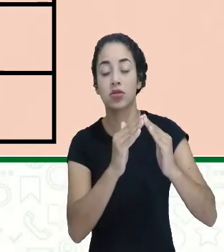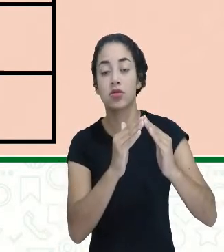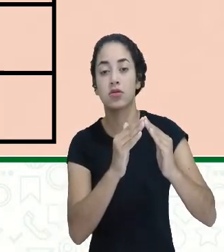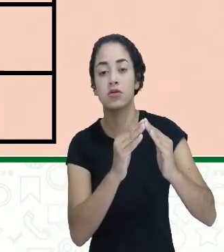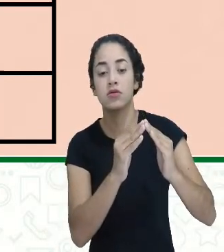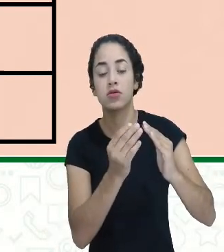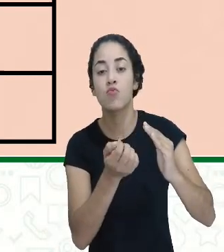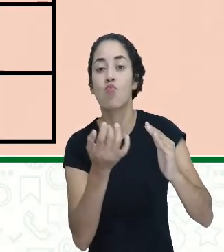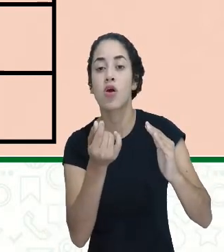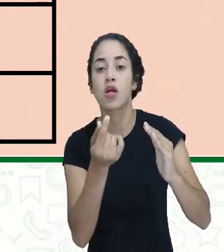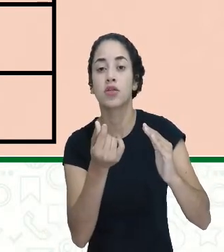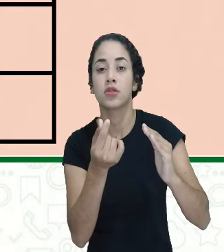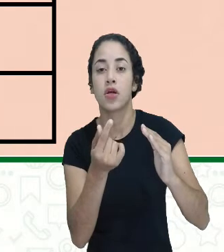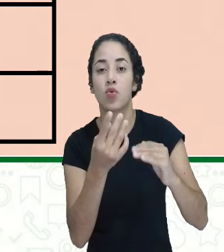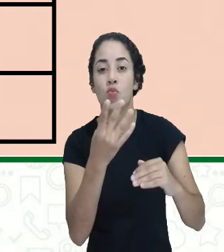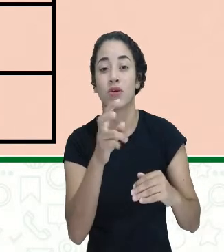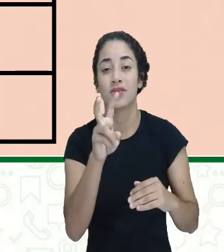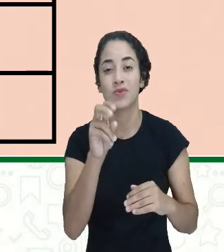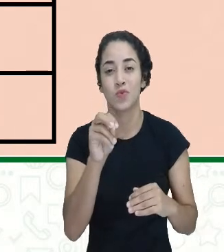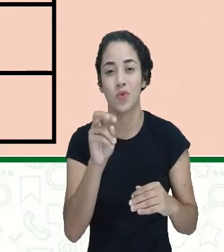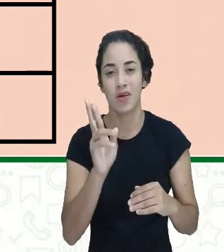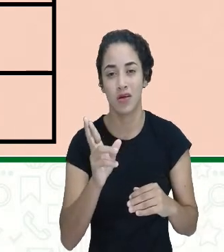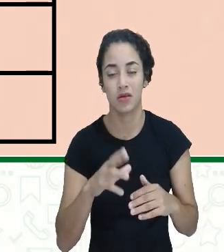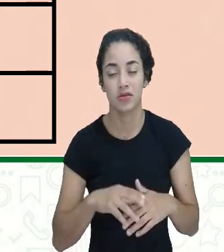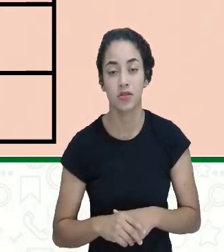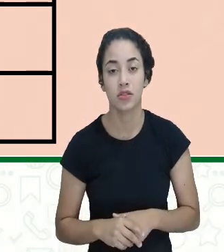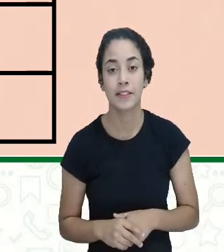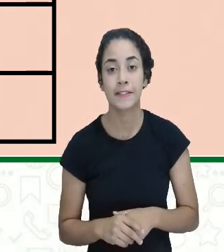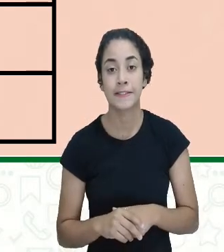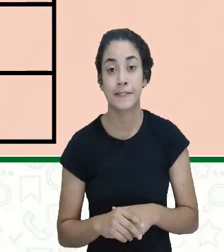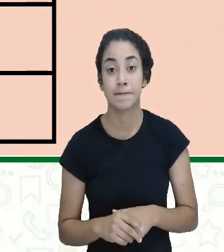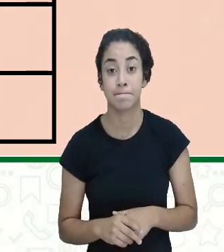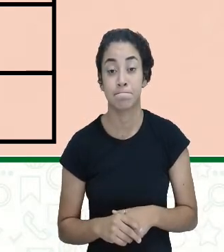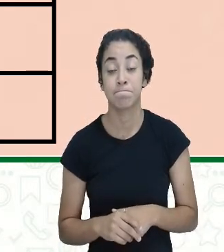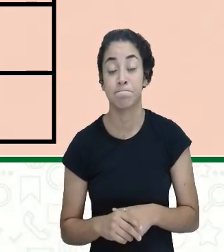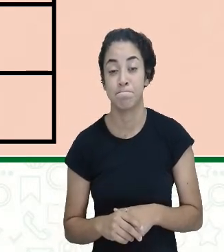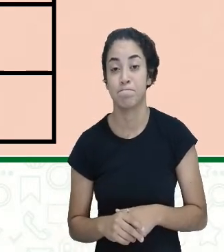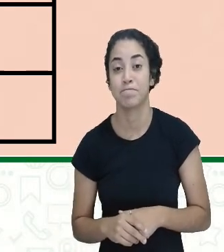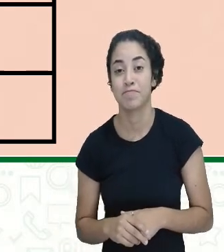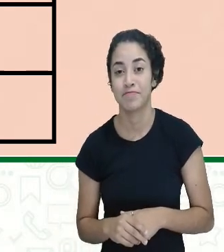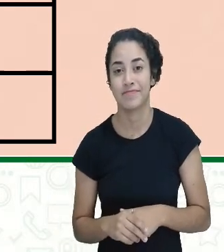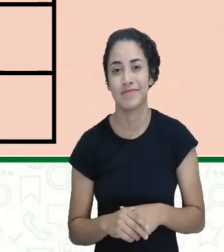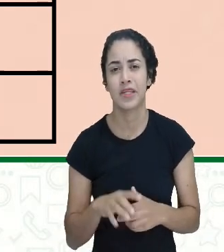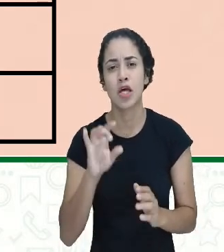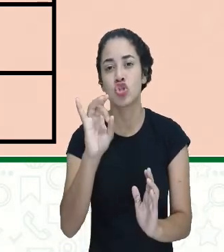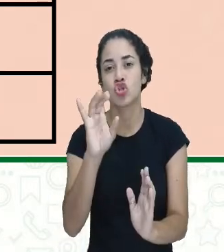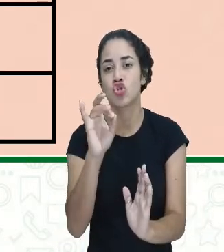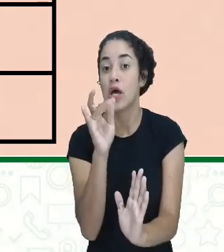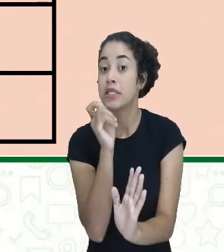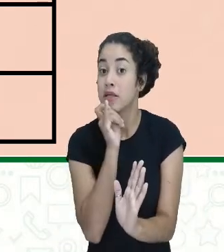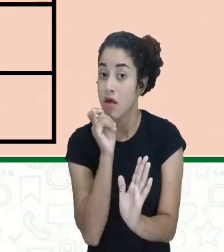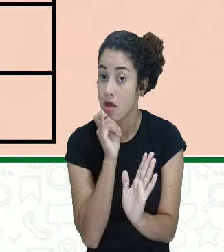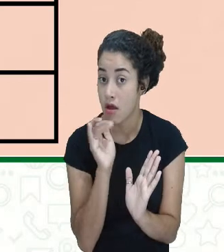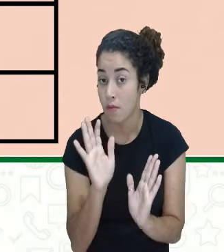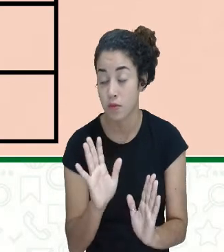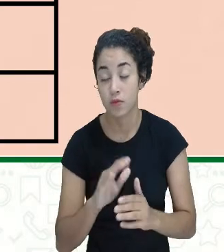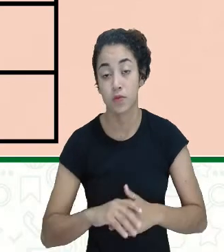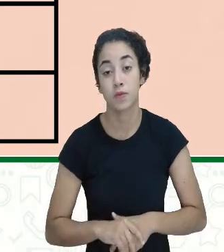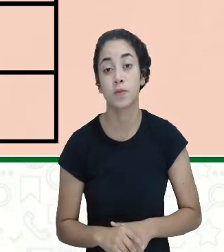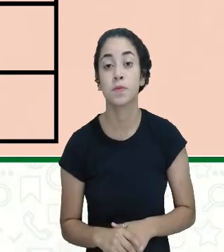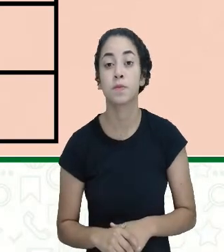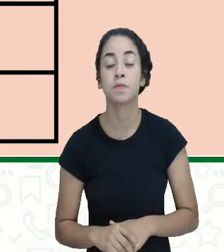gasto 450, certo? Só uma ideia, tá? Isso.